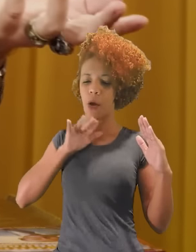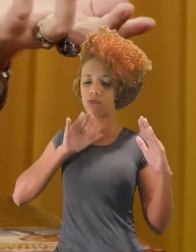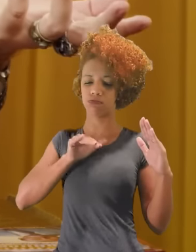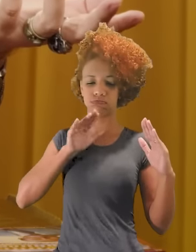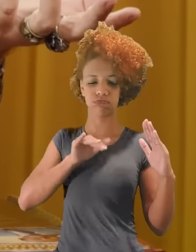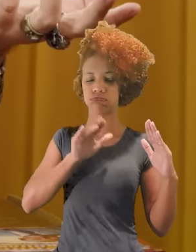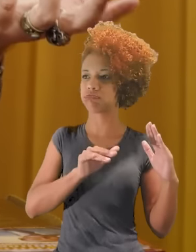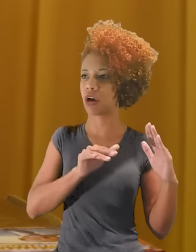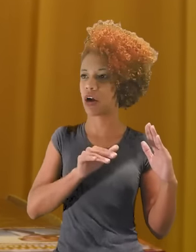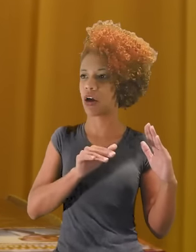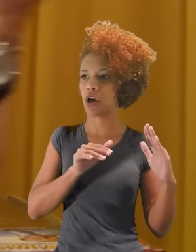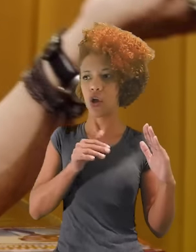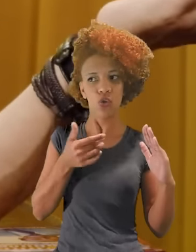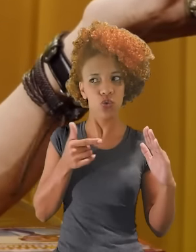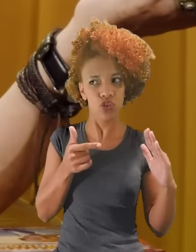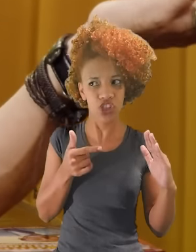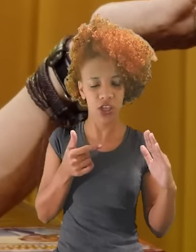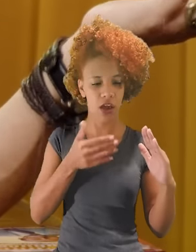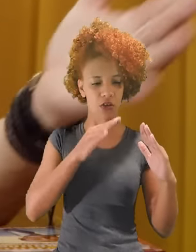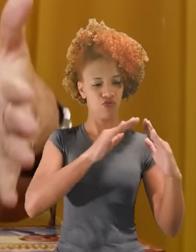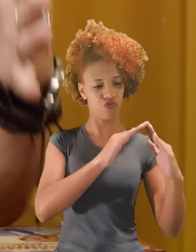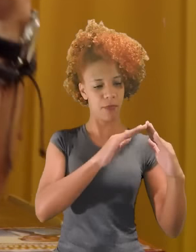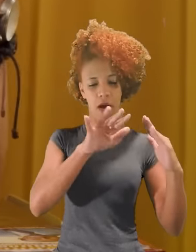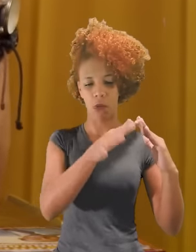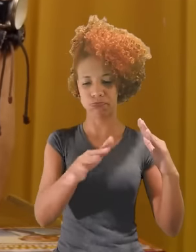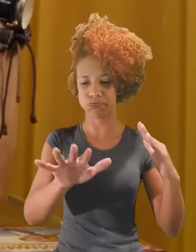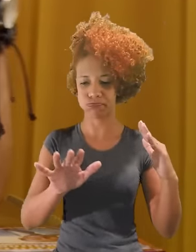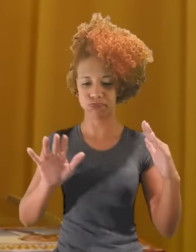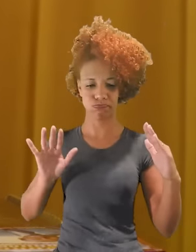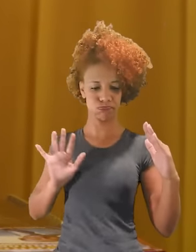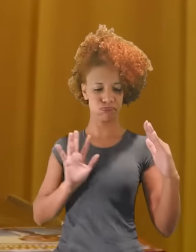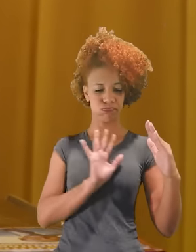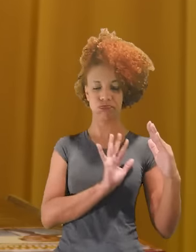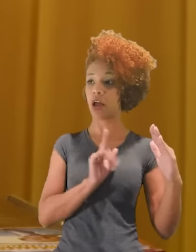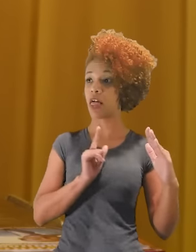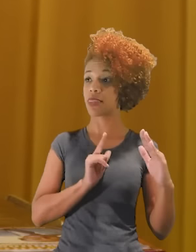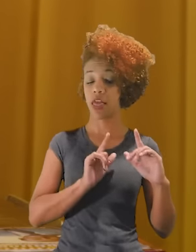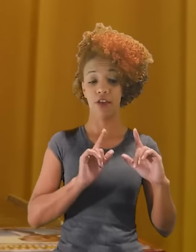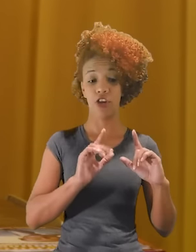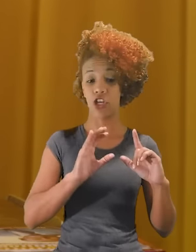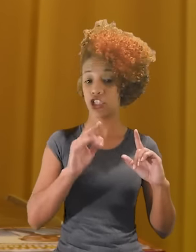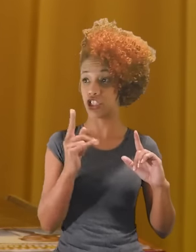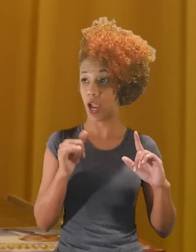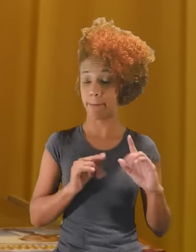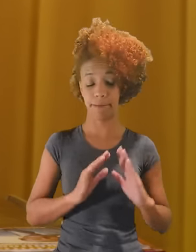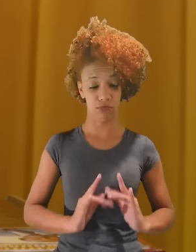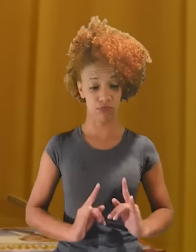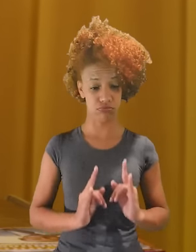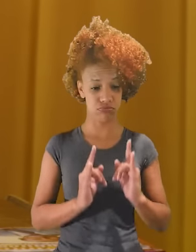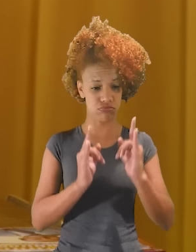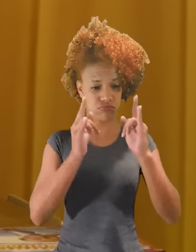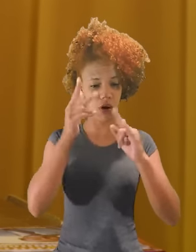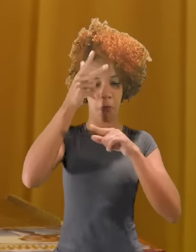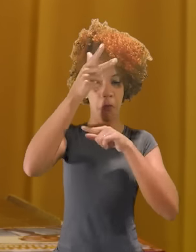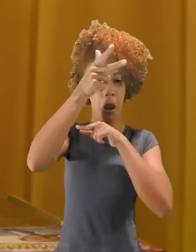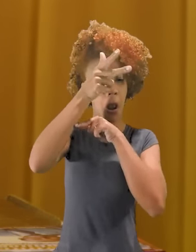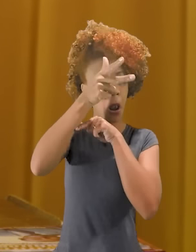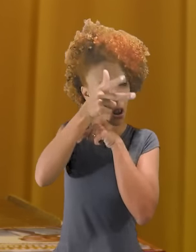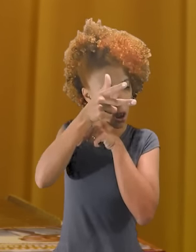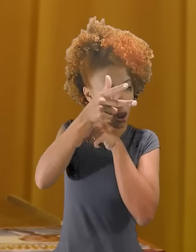não existia. Tridimensional. O cara criou, que era um andaime, eles meteram chapas de vidro nesse andaime, colocavam a câmera no